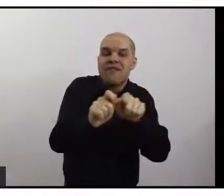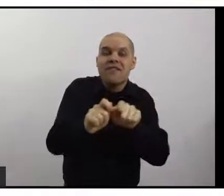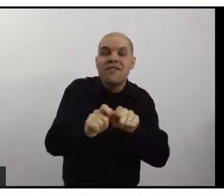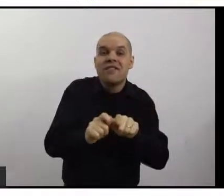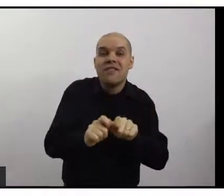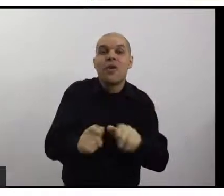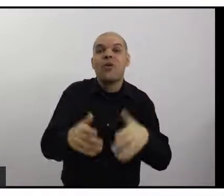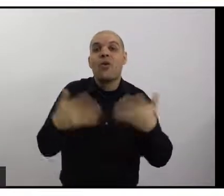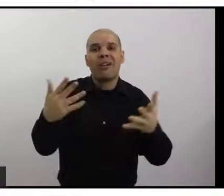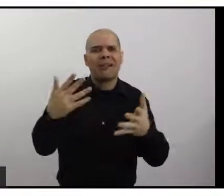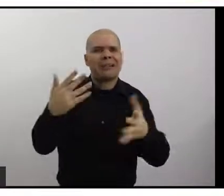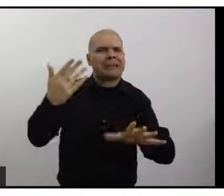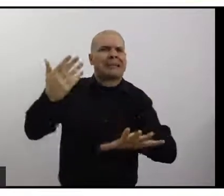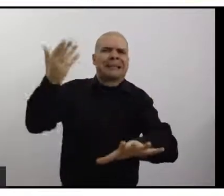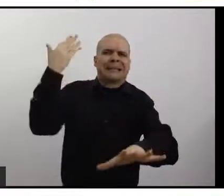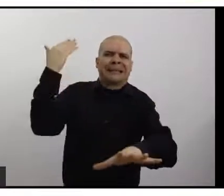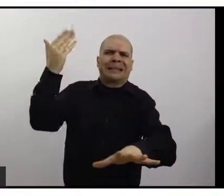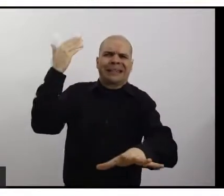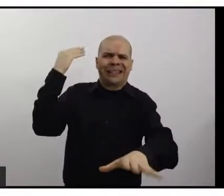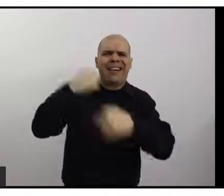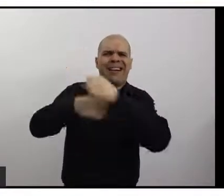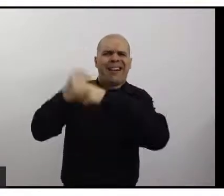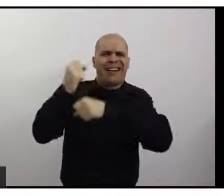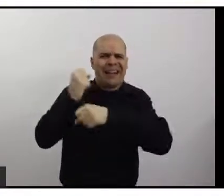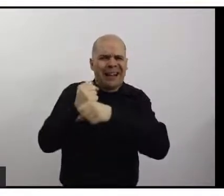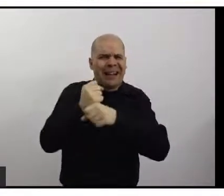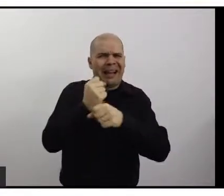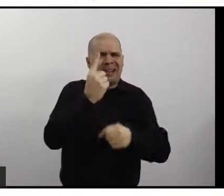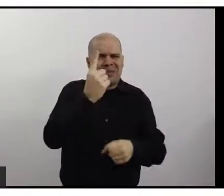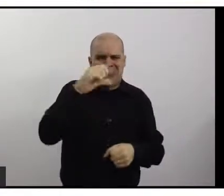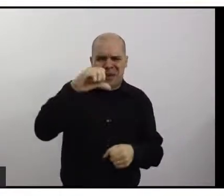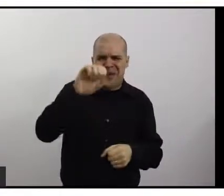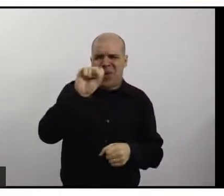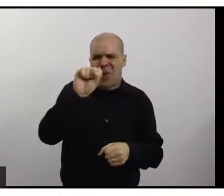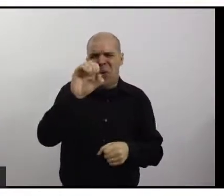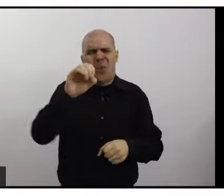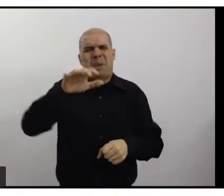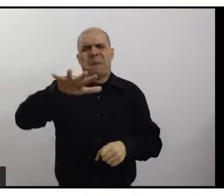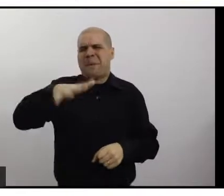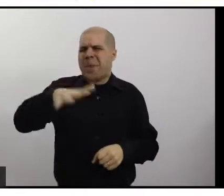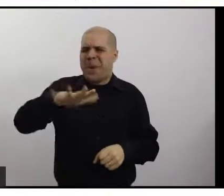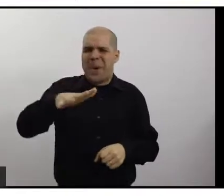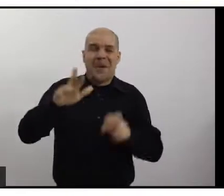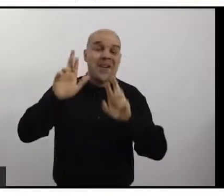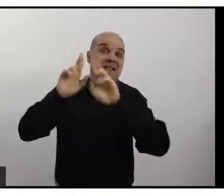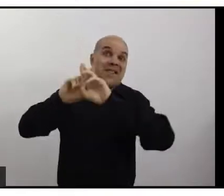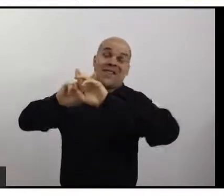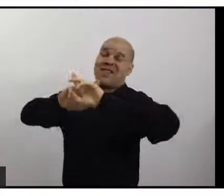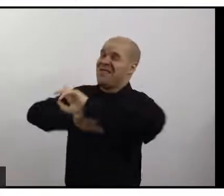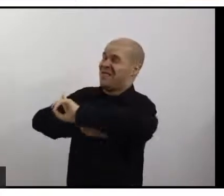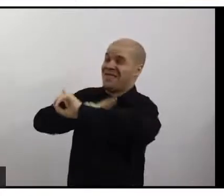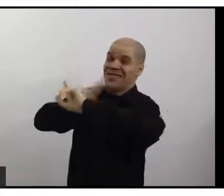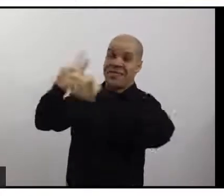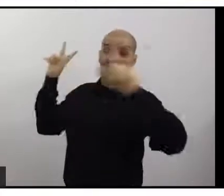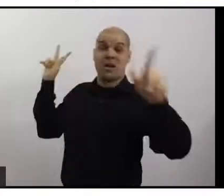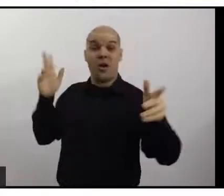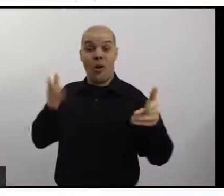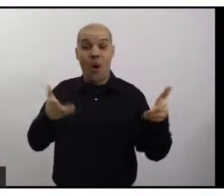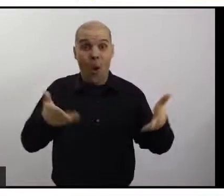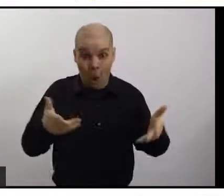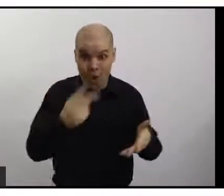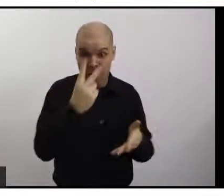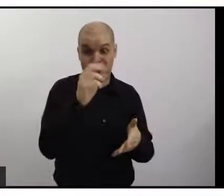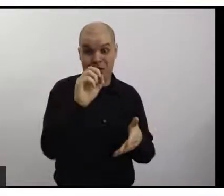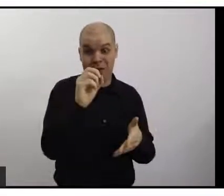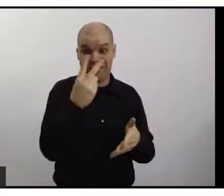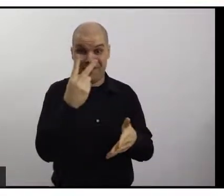final dos anos 80, e era um outro mundo, né? Se o mundo antes da pandemia já era um outro mundo, imagina 30 anos